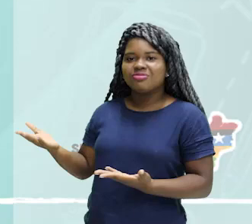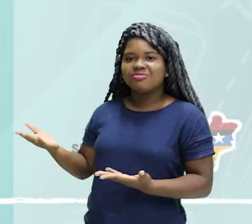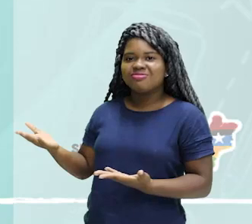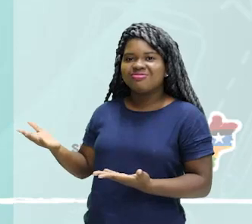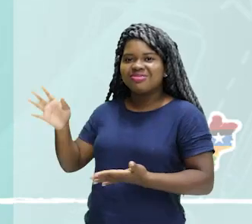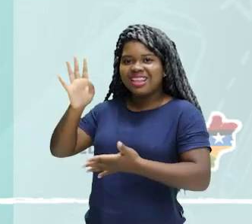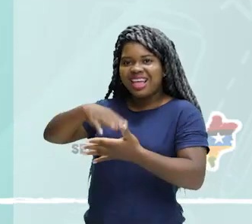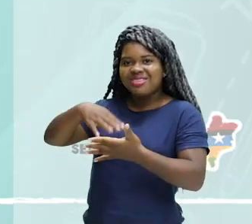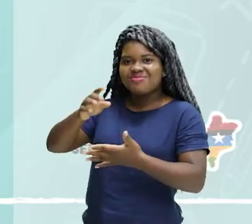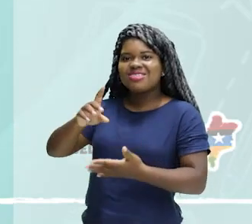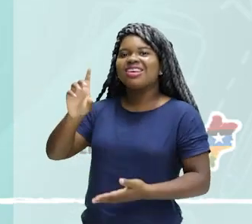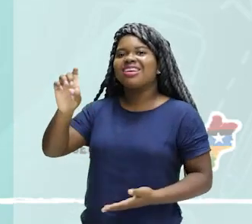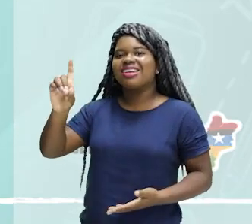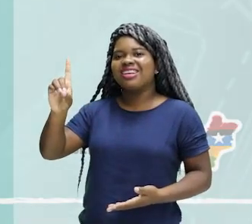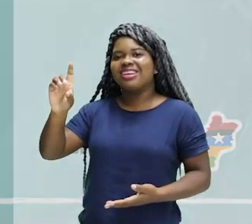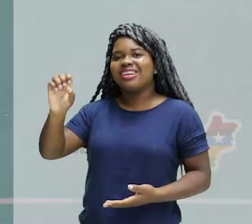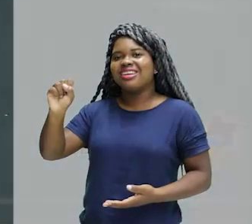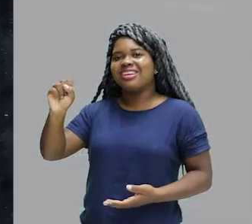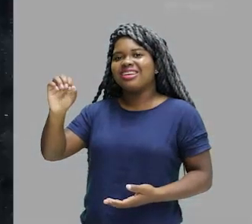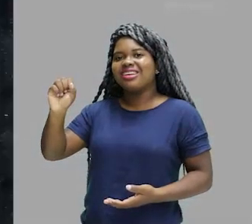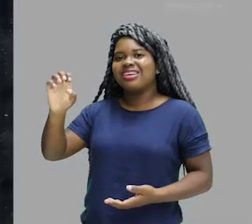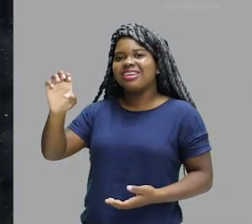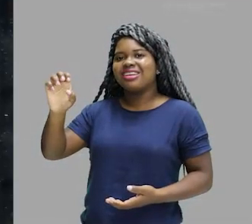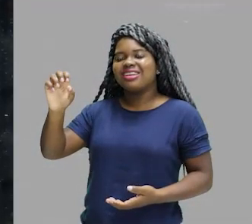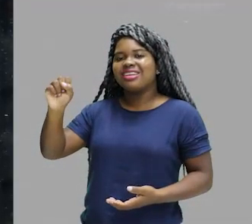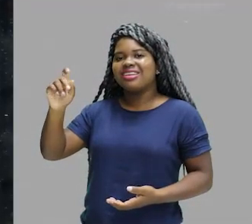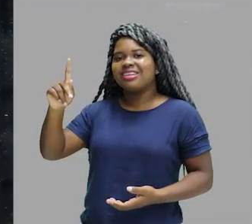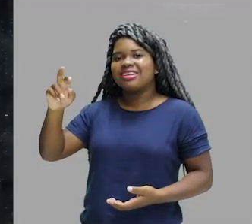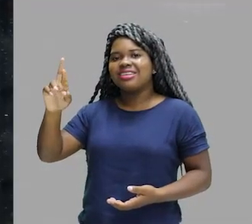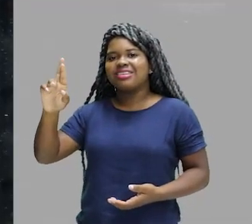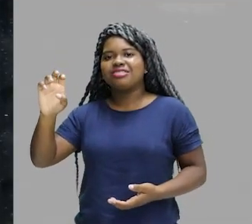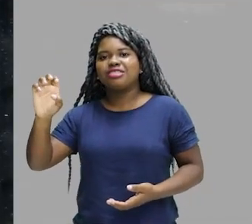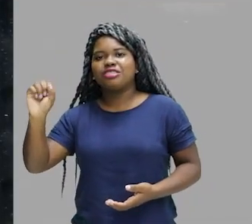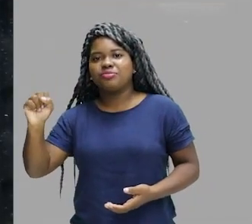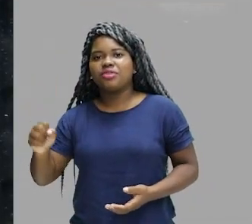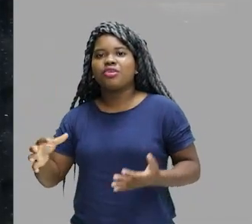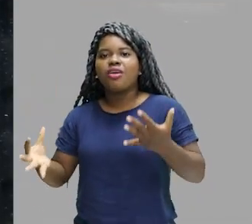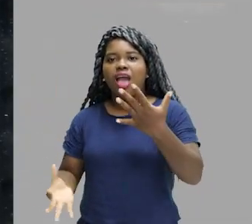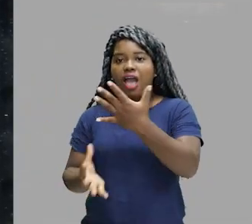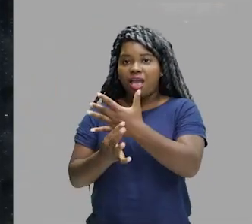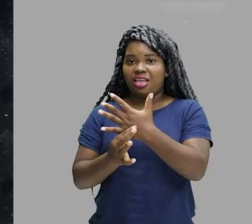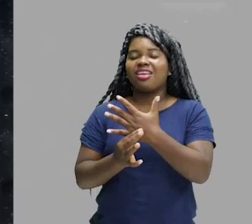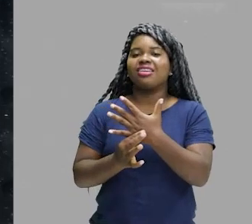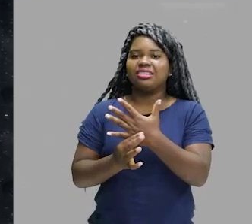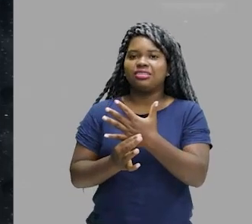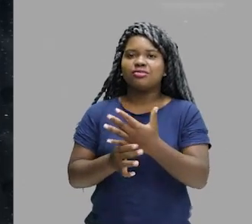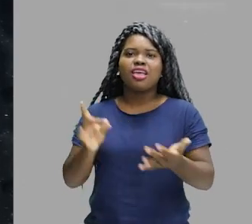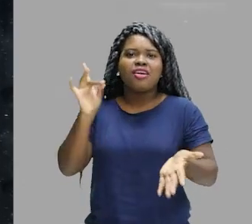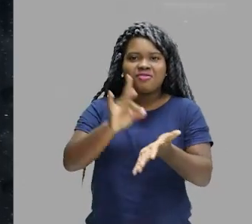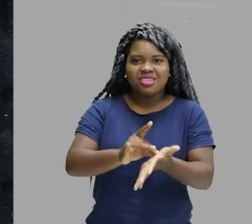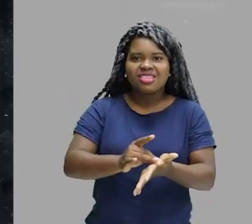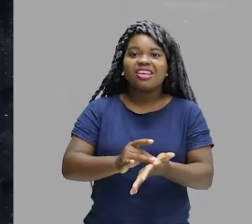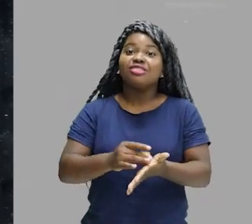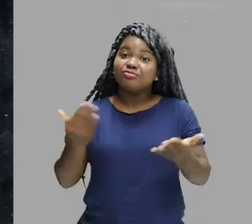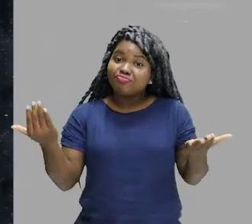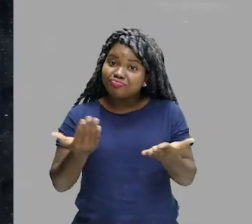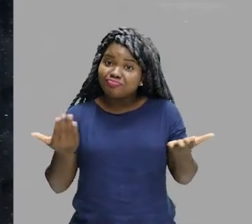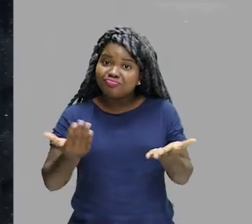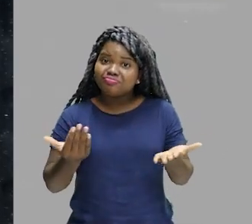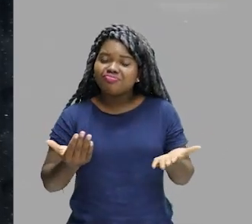quadro é autorretrato. Cabe perfeitamente naquilo que a gente vai vencendo hoje. É um desespero só. Por incrível que pareça. Aí você se